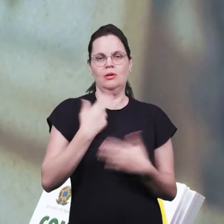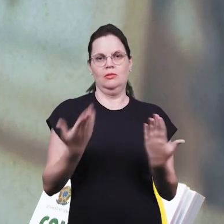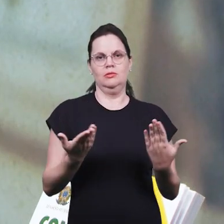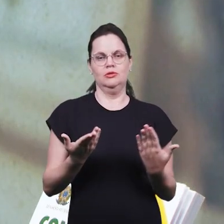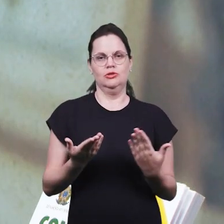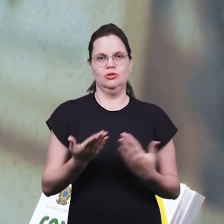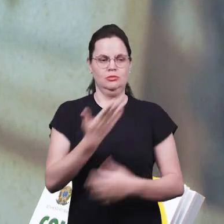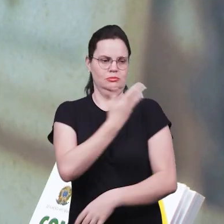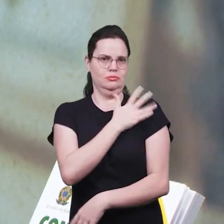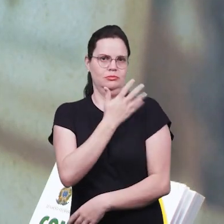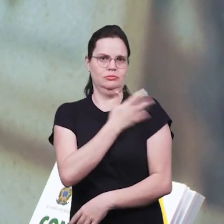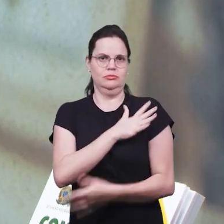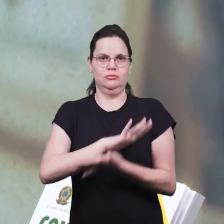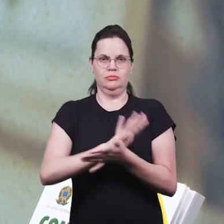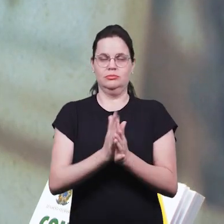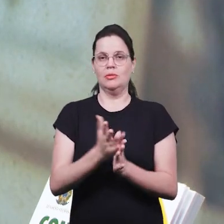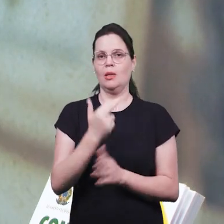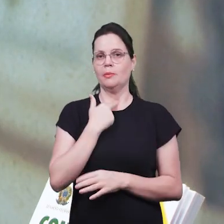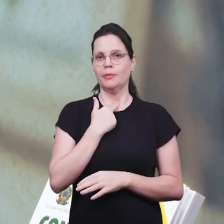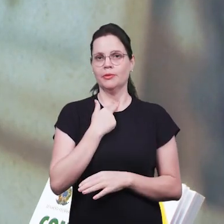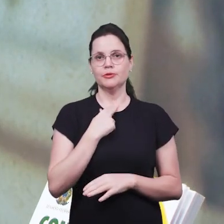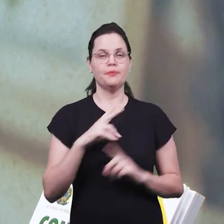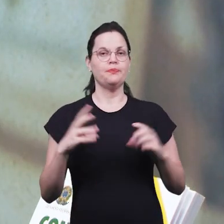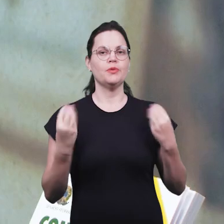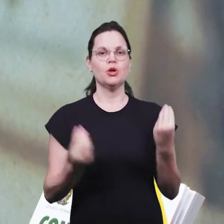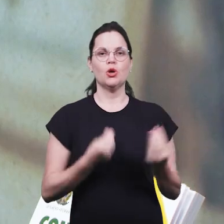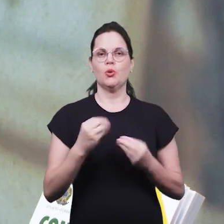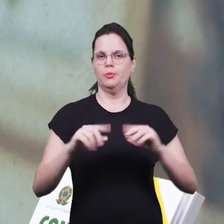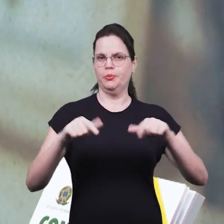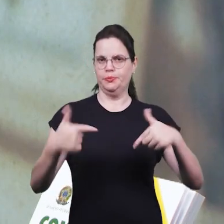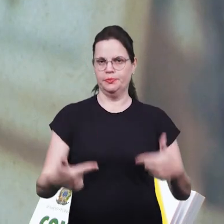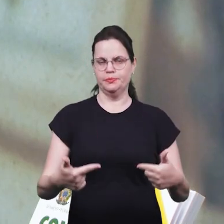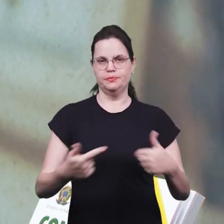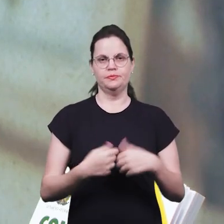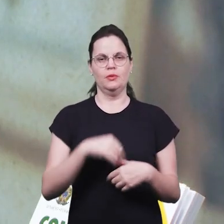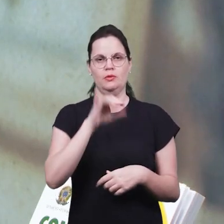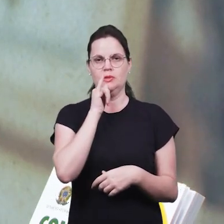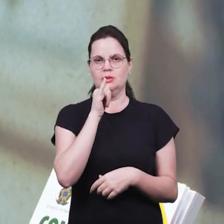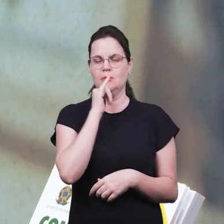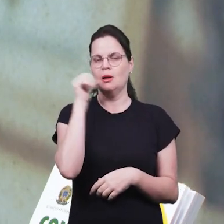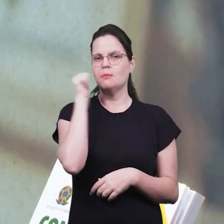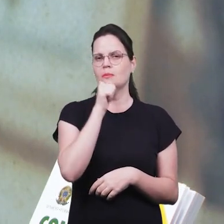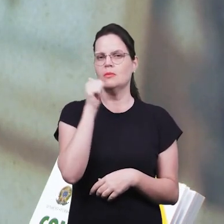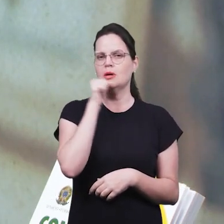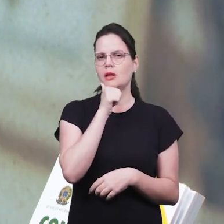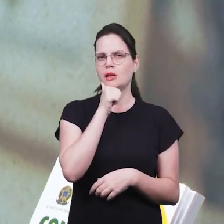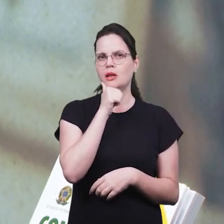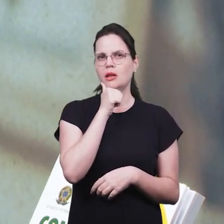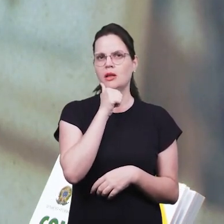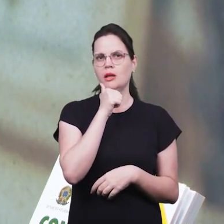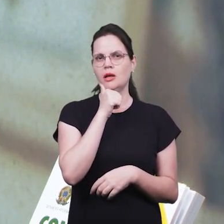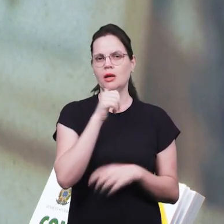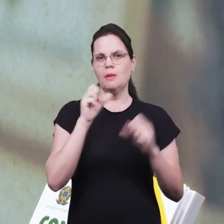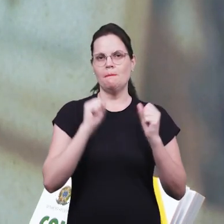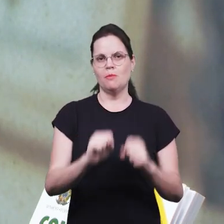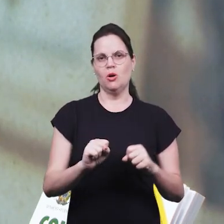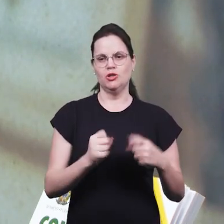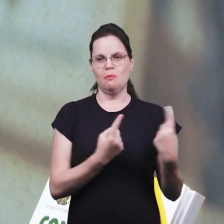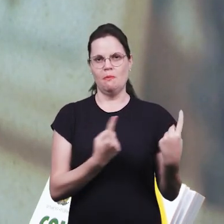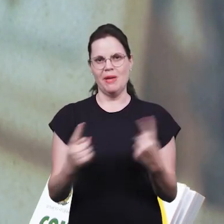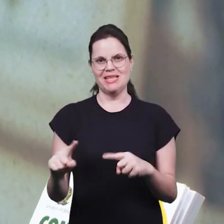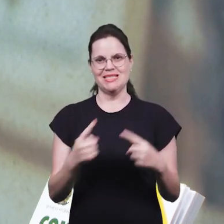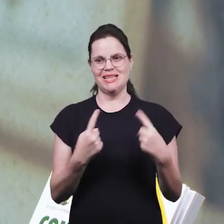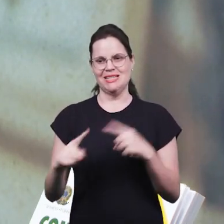particulares. E isso, o que isso gera de implicação? Por exemplo, a mulher ela não vai poder ser alvo de perseguições ou